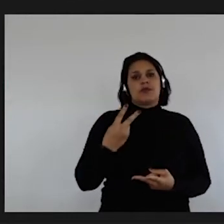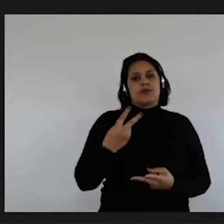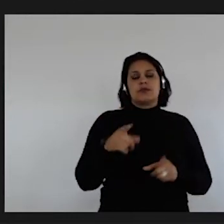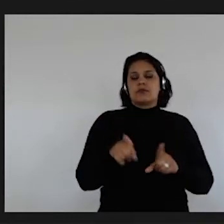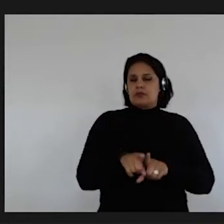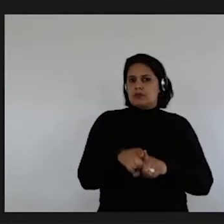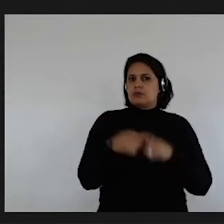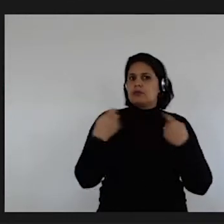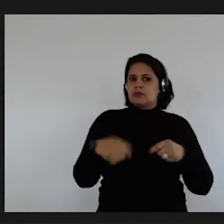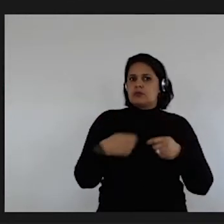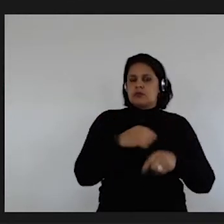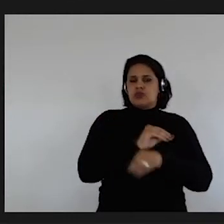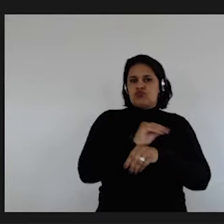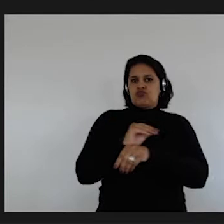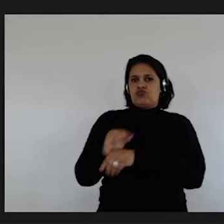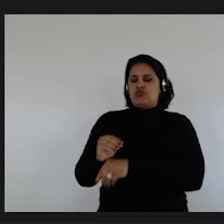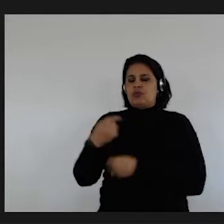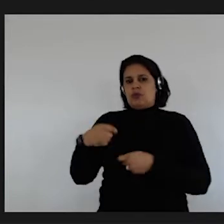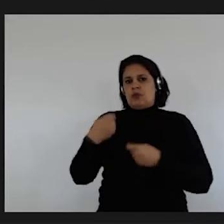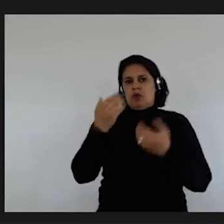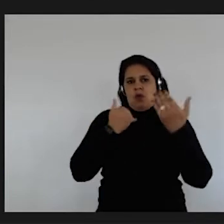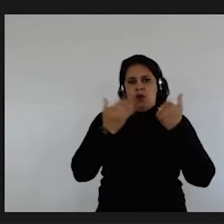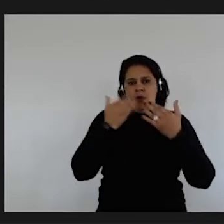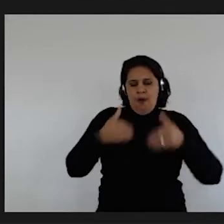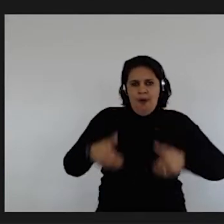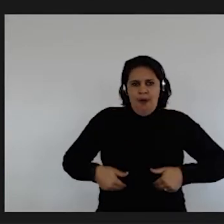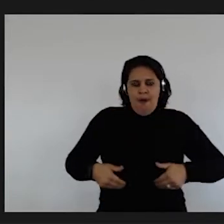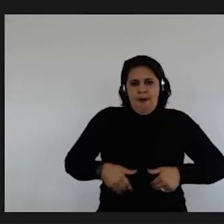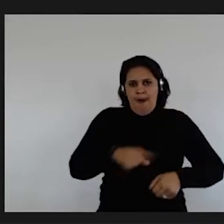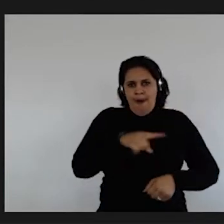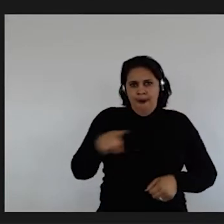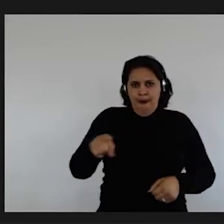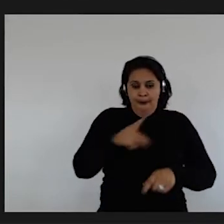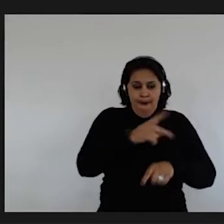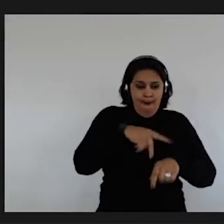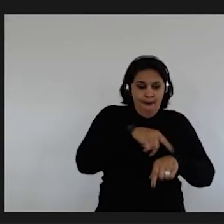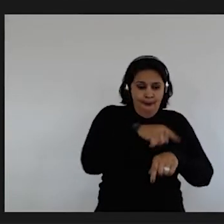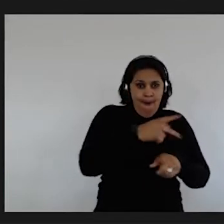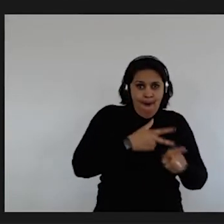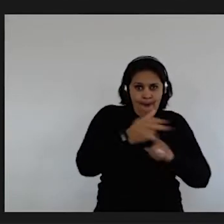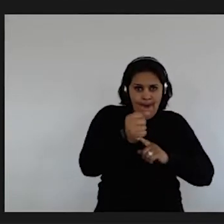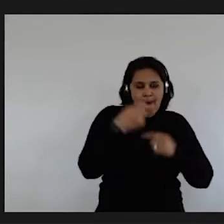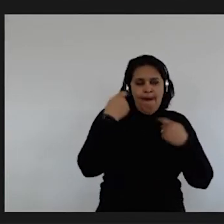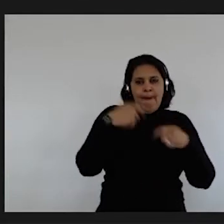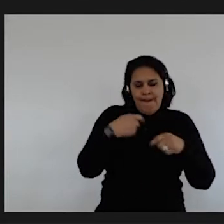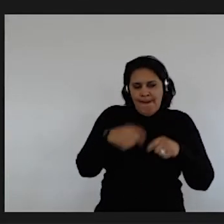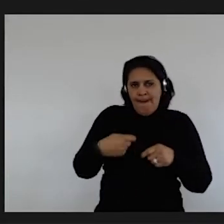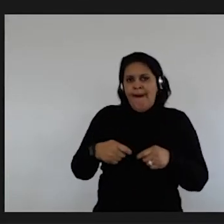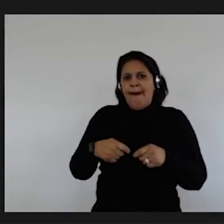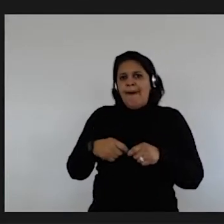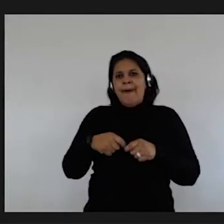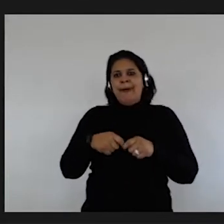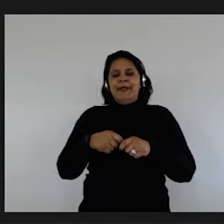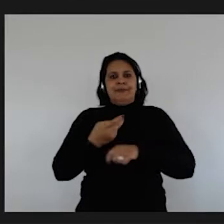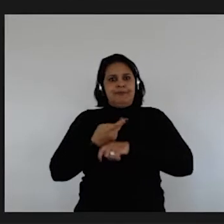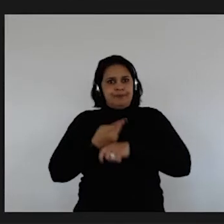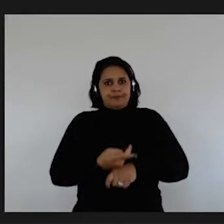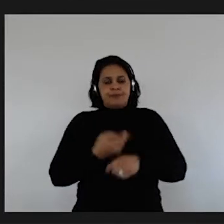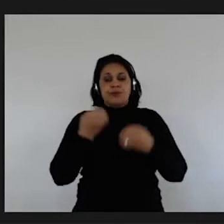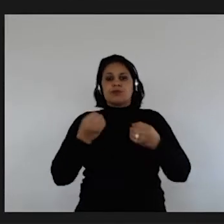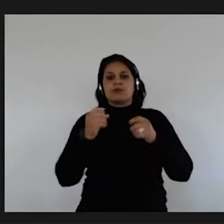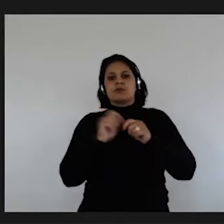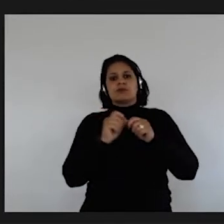os habitantes dos países vencidos e vencedores dessas guerras, com a necessidade de reerguer tais países, procurassem um